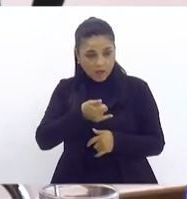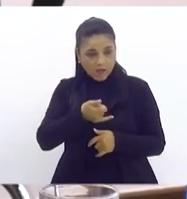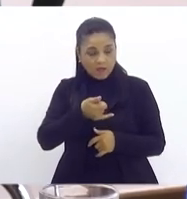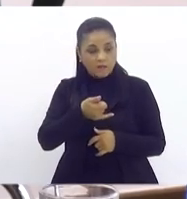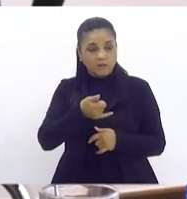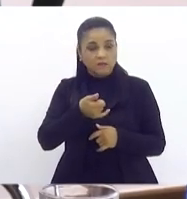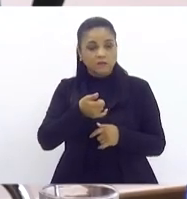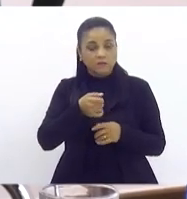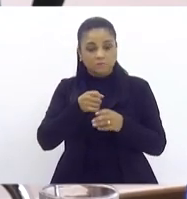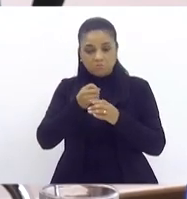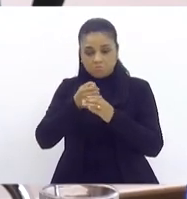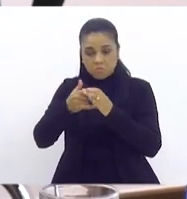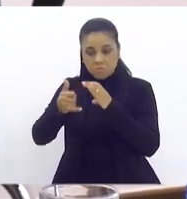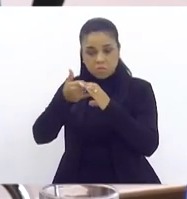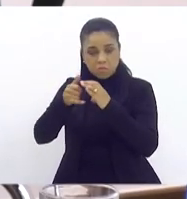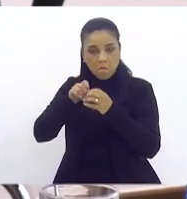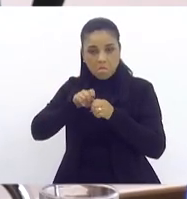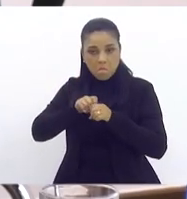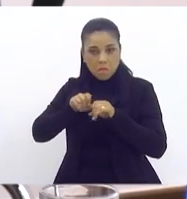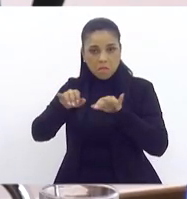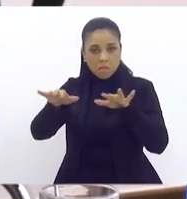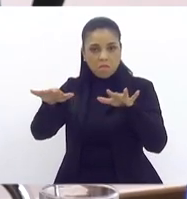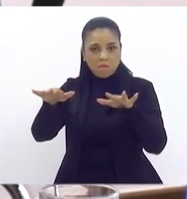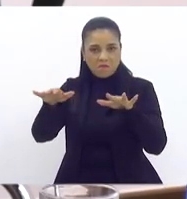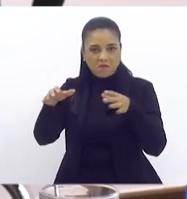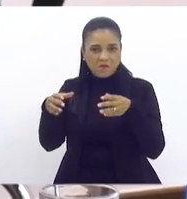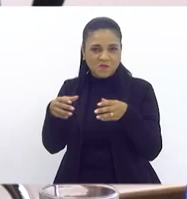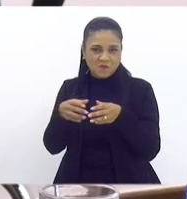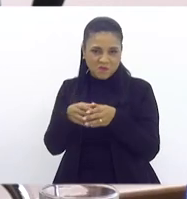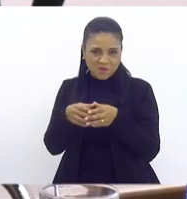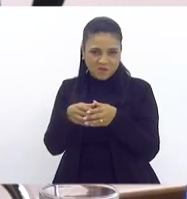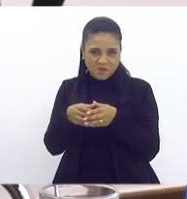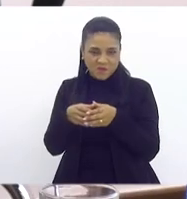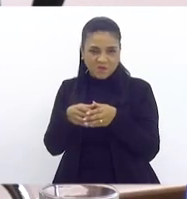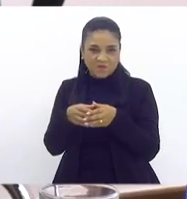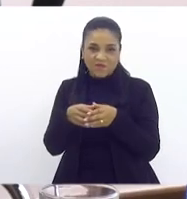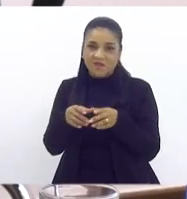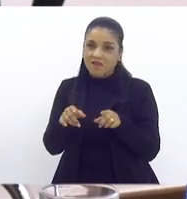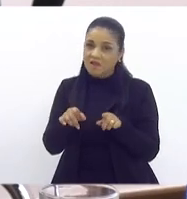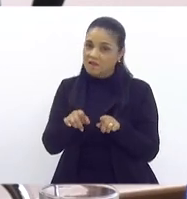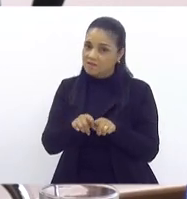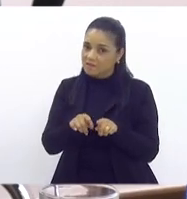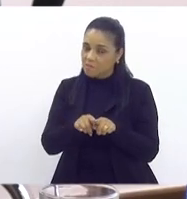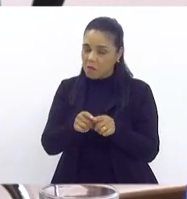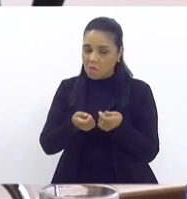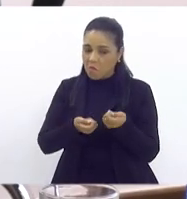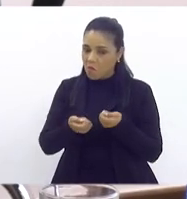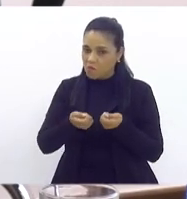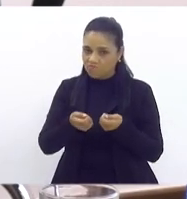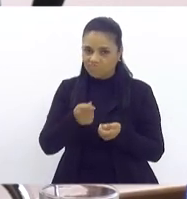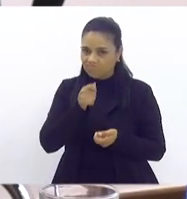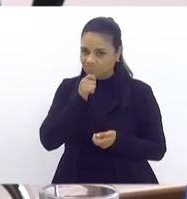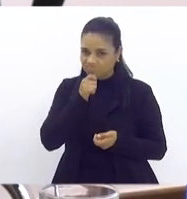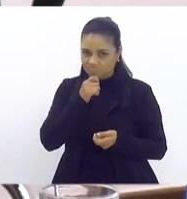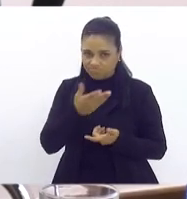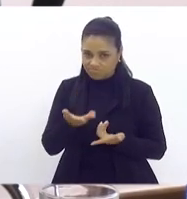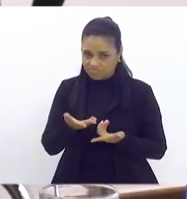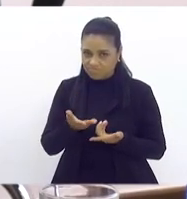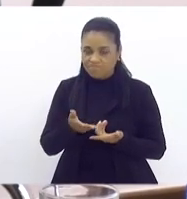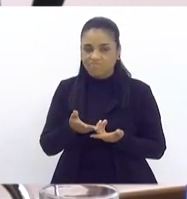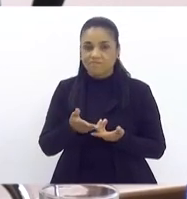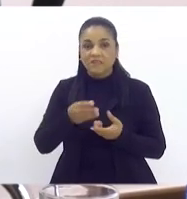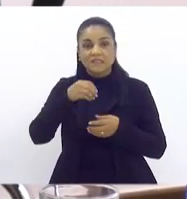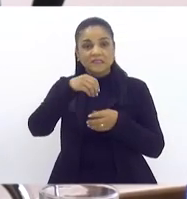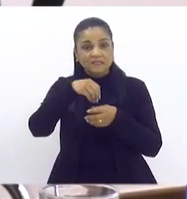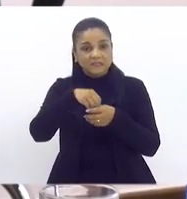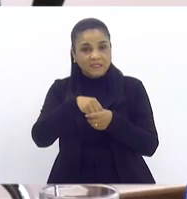circular em grupos de WhatsApp né que também é algo meio que incontrolável dentro de